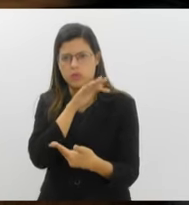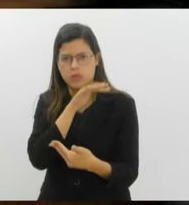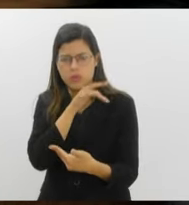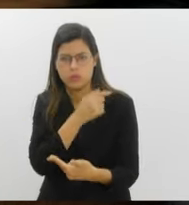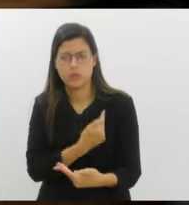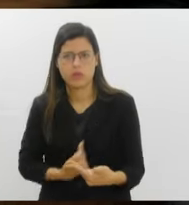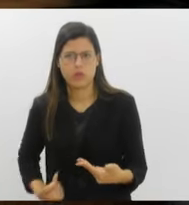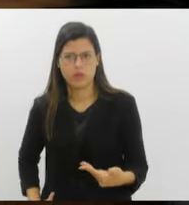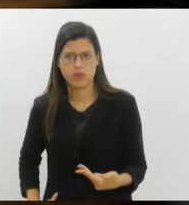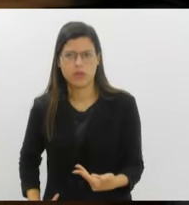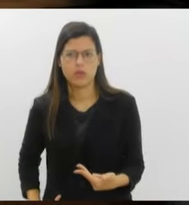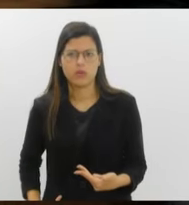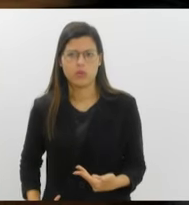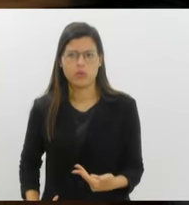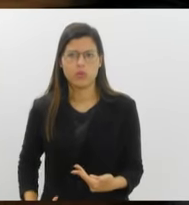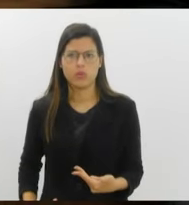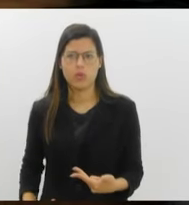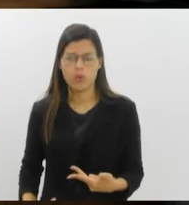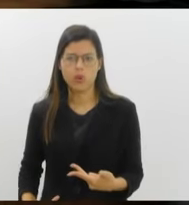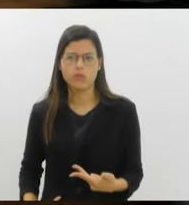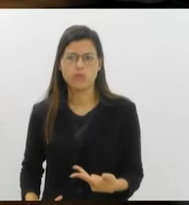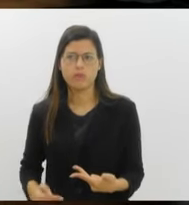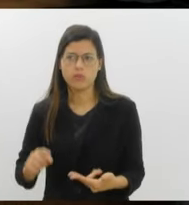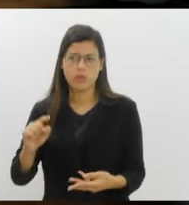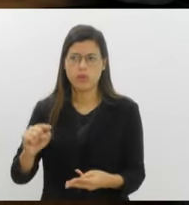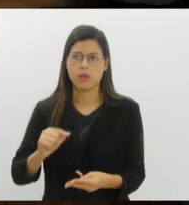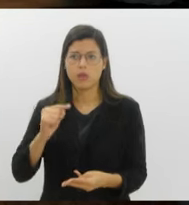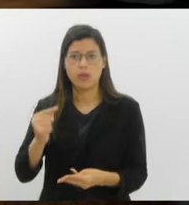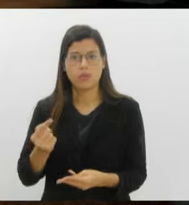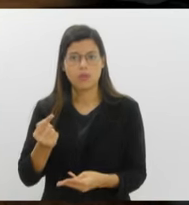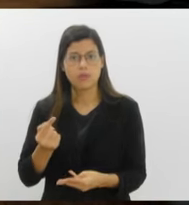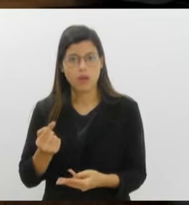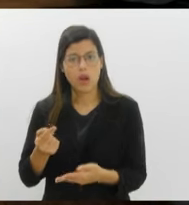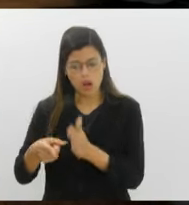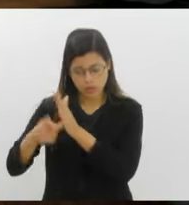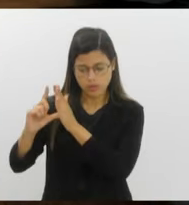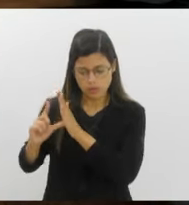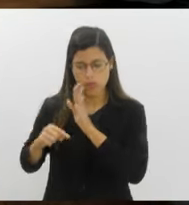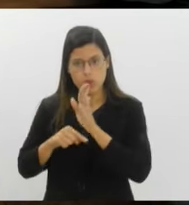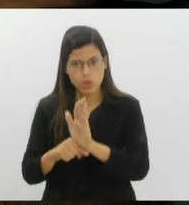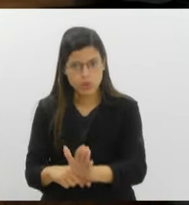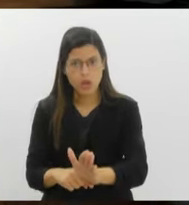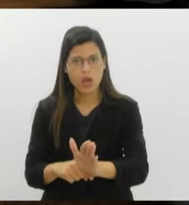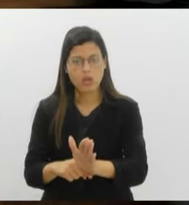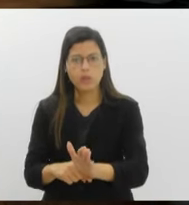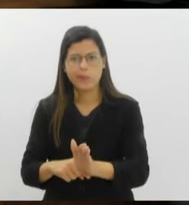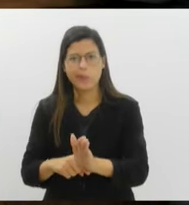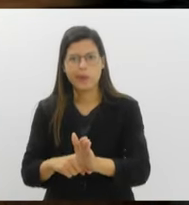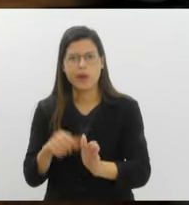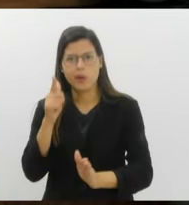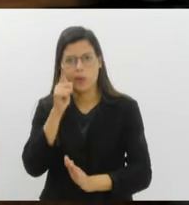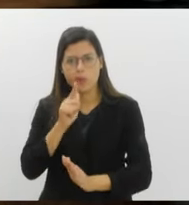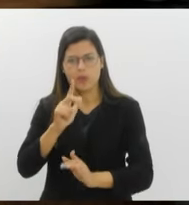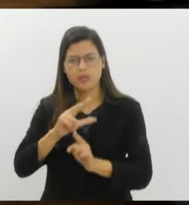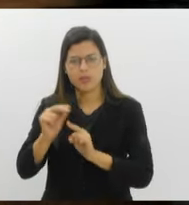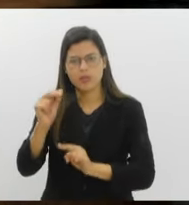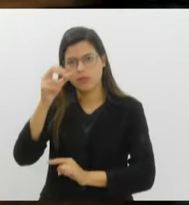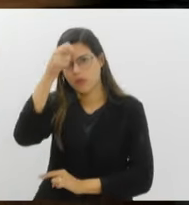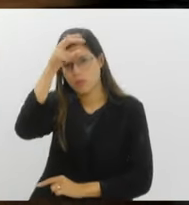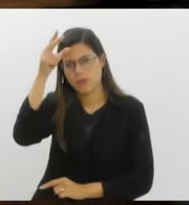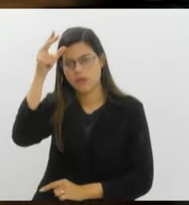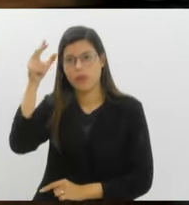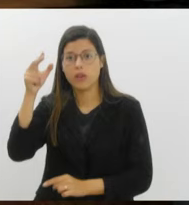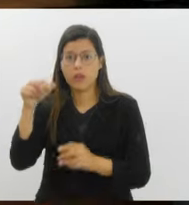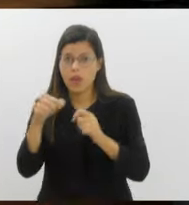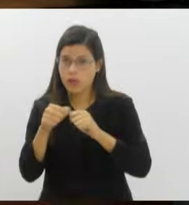o projetou para ser o prefeito da cidade do Rio de Janeiro. Assim como ele fez também com Lula, ao